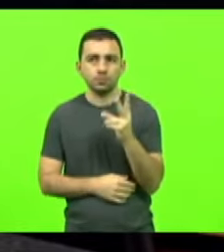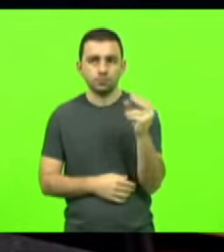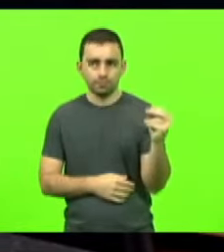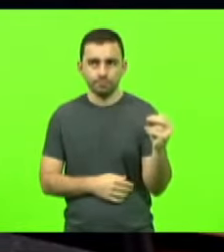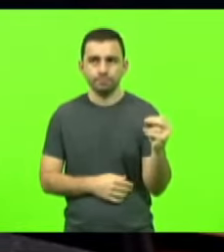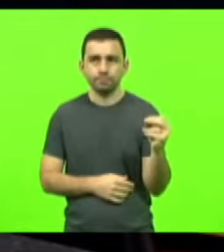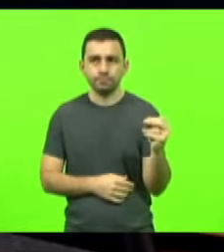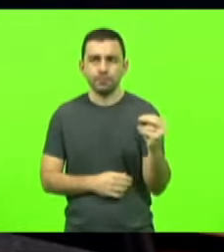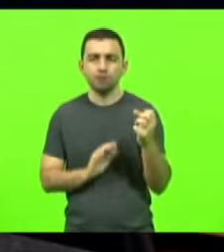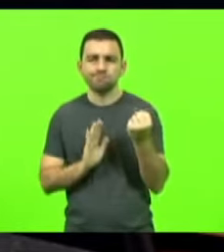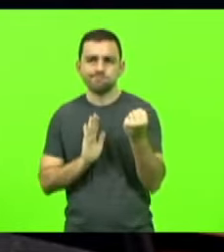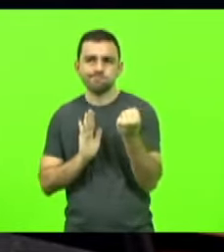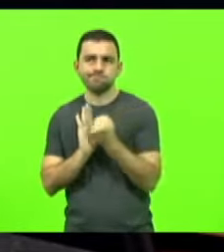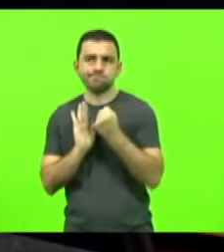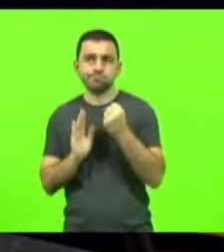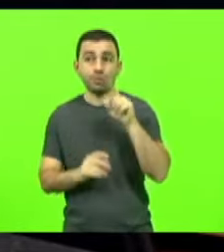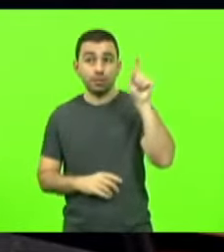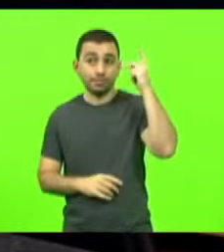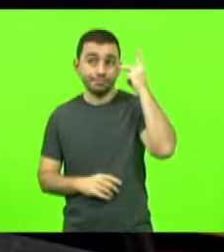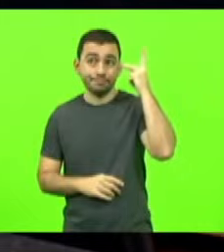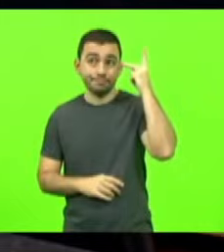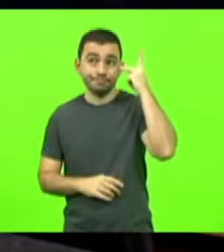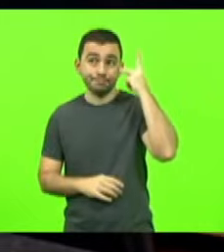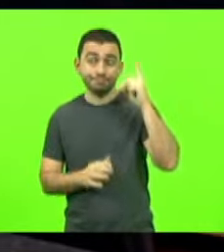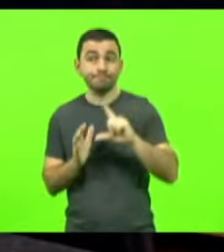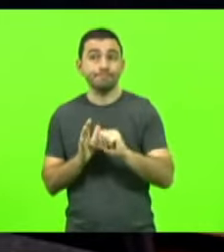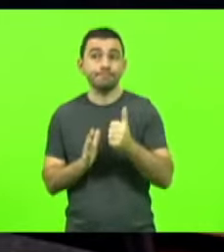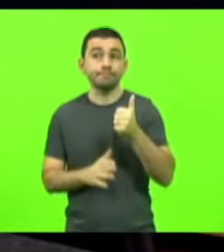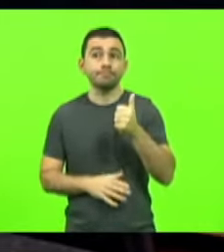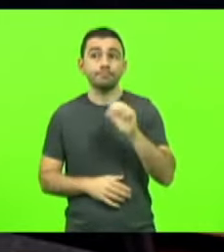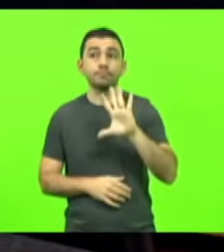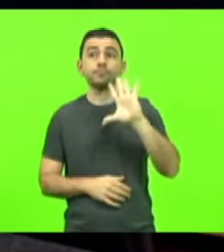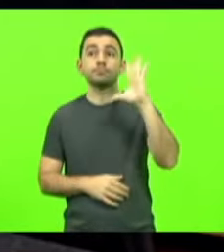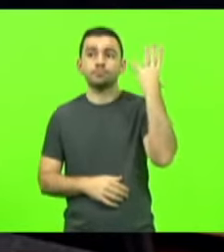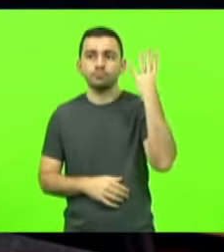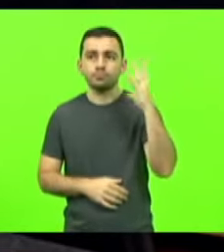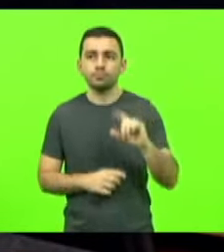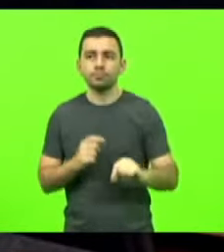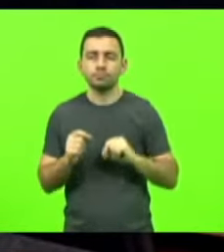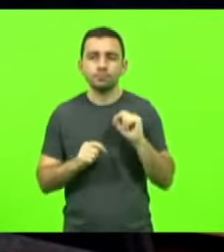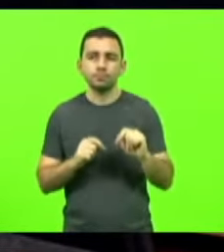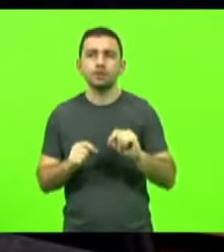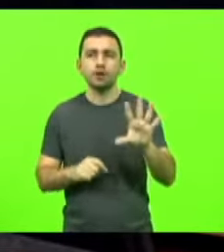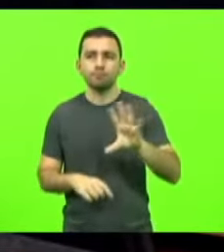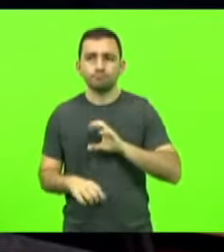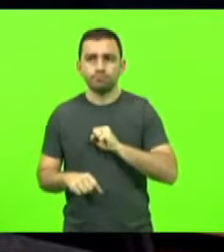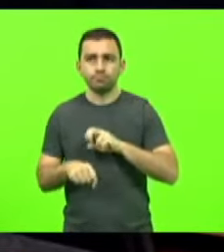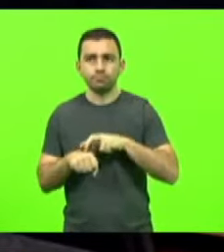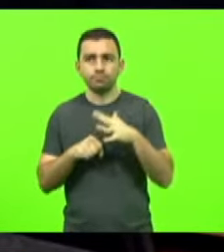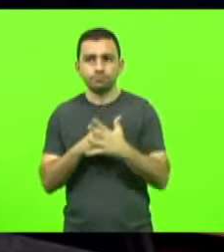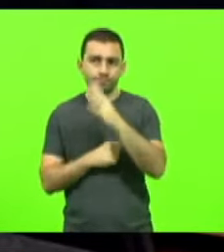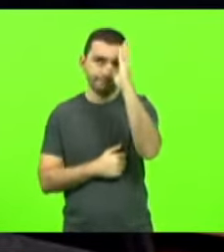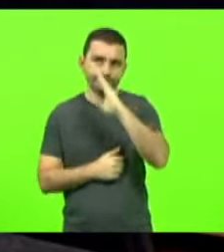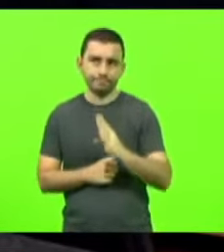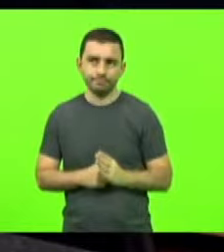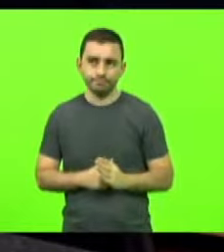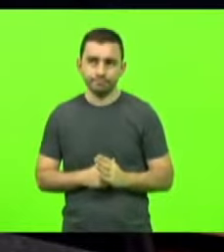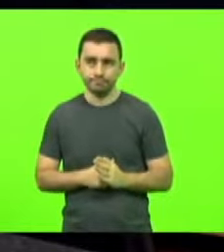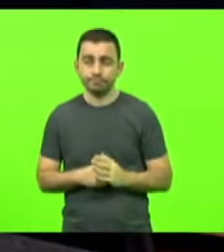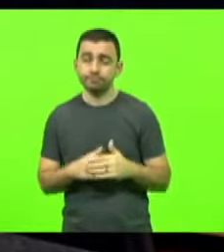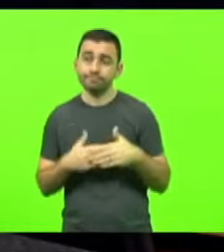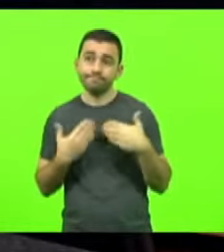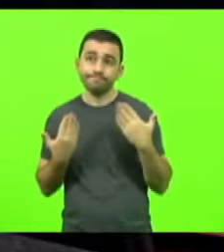foi registrado em São Paulo o primeiro caso que se tem registro de coronavírus no Brasil. Então,